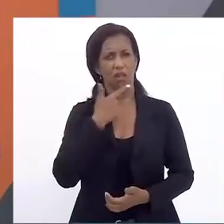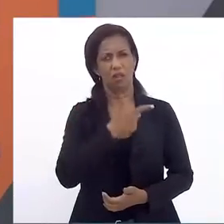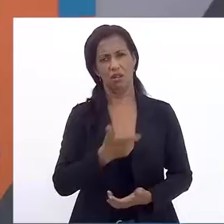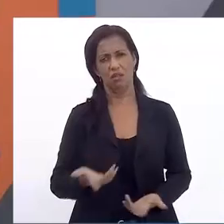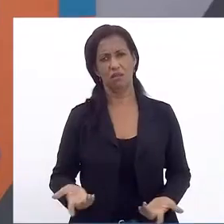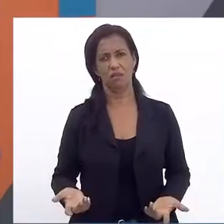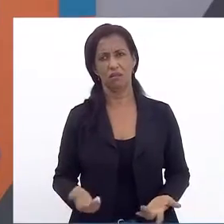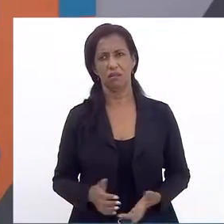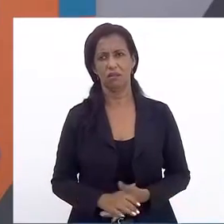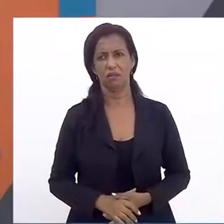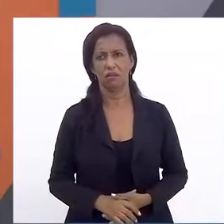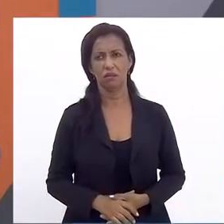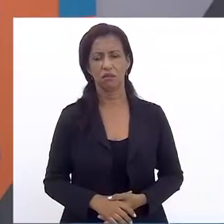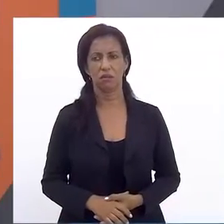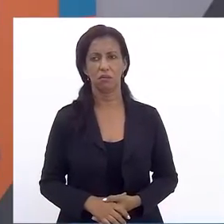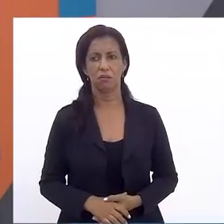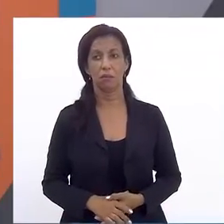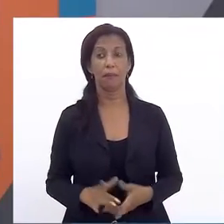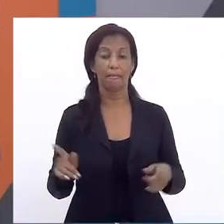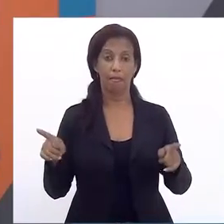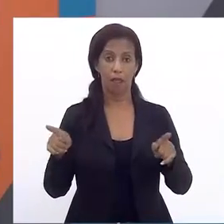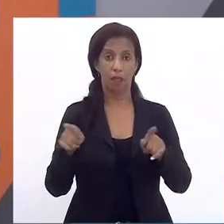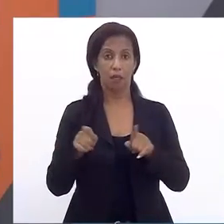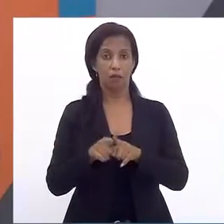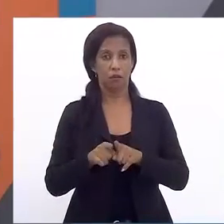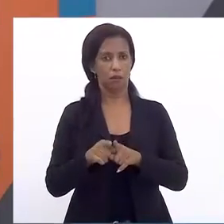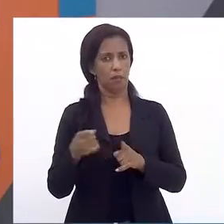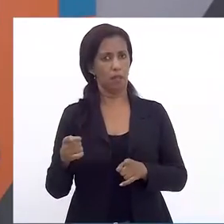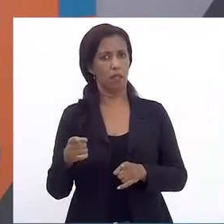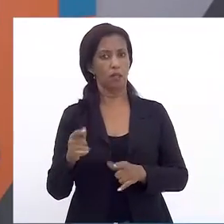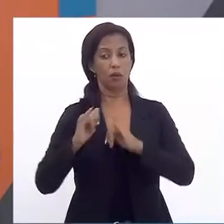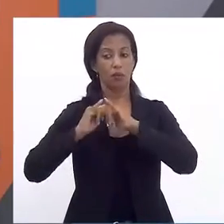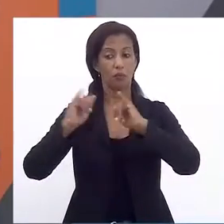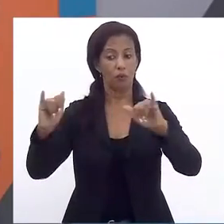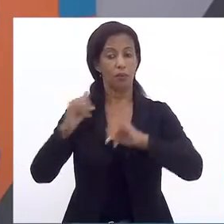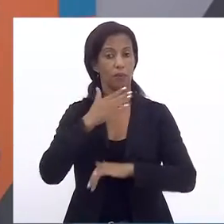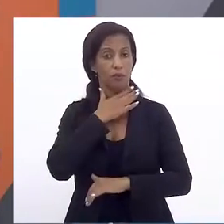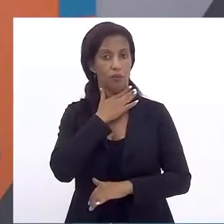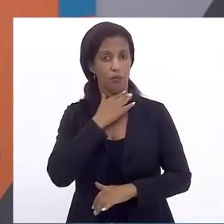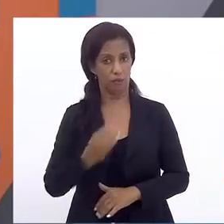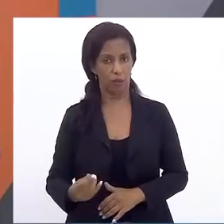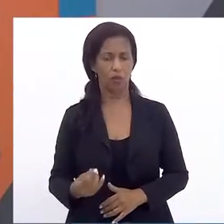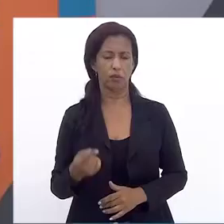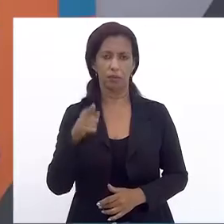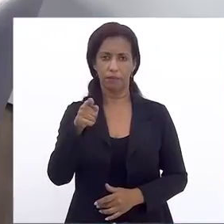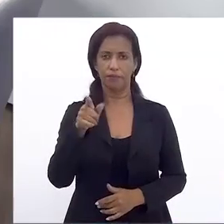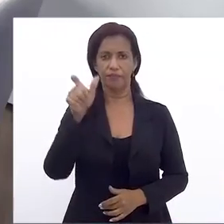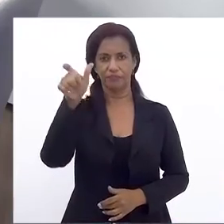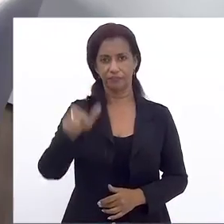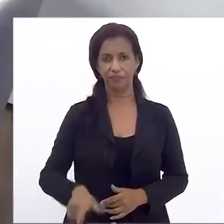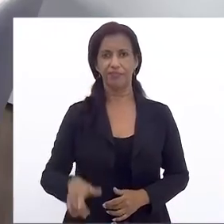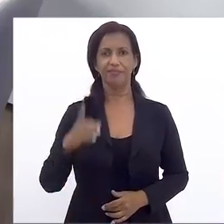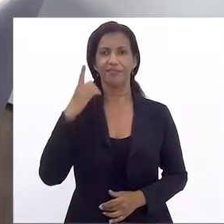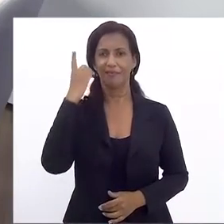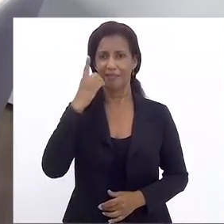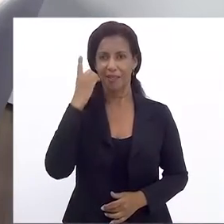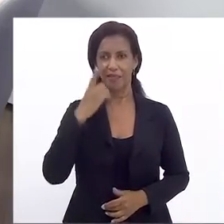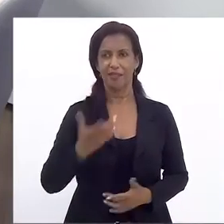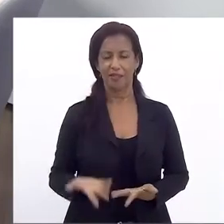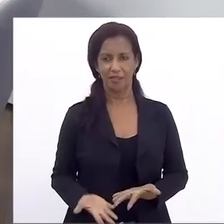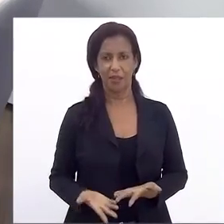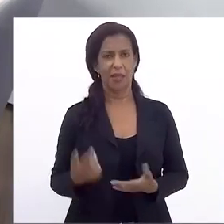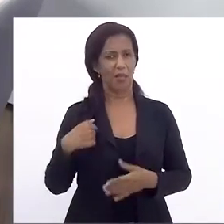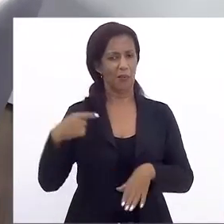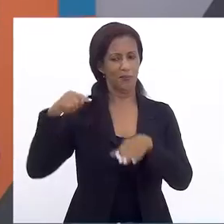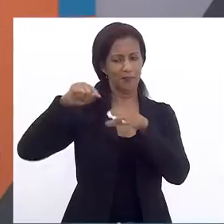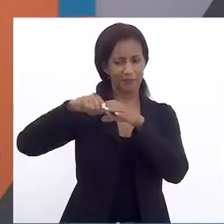só também das fake news, a senhora, como eu já disse, é uma deputada holística, né? Eu lhe pesquisei a fundo para poder estar fazendo esse programa.